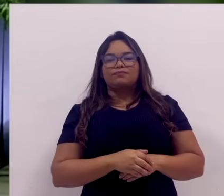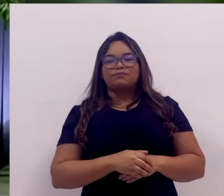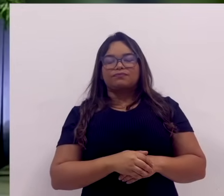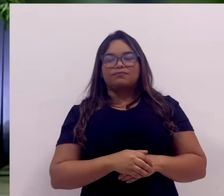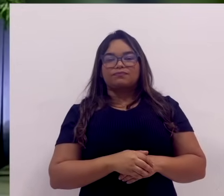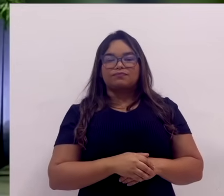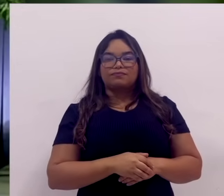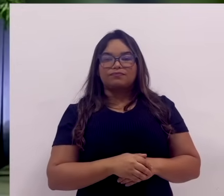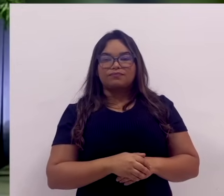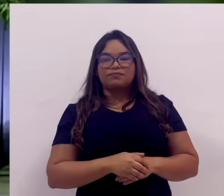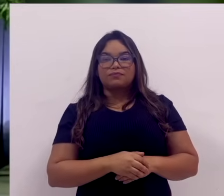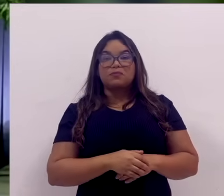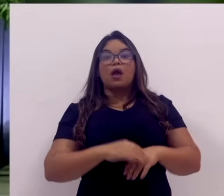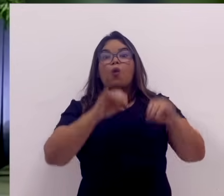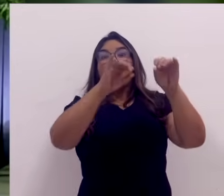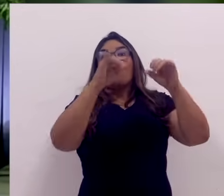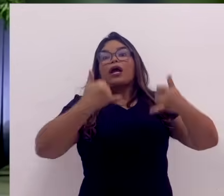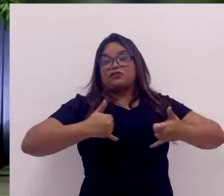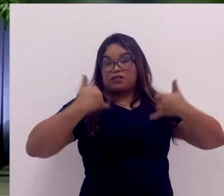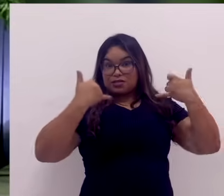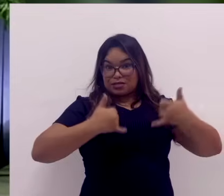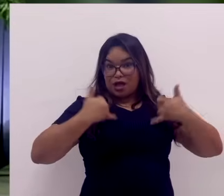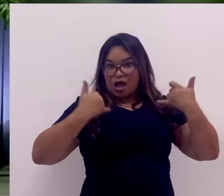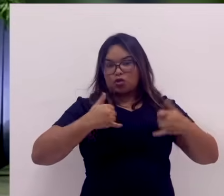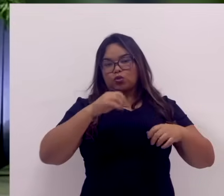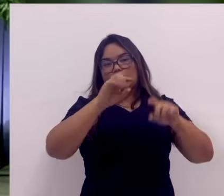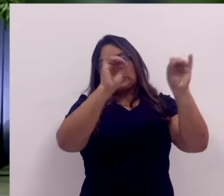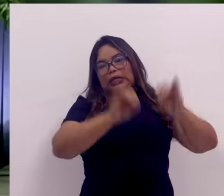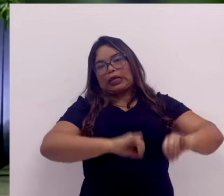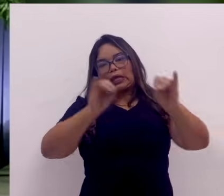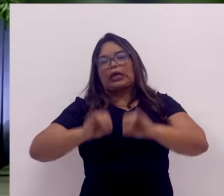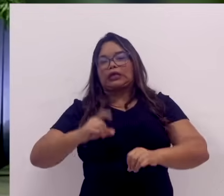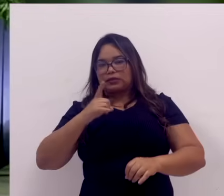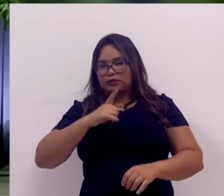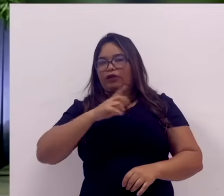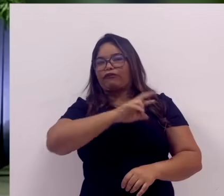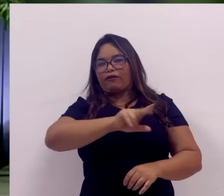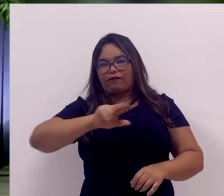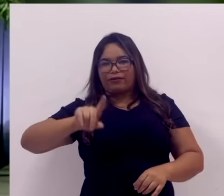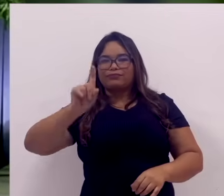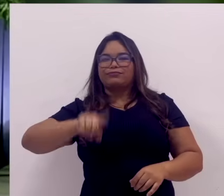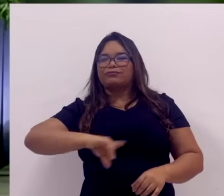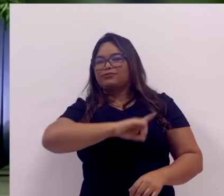O deus Osíris tem o seu aniversário no dia 25 de dezembro.